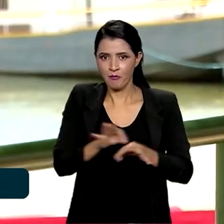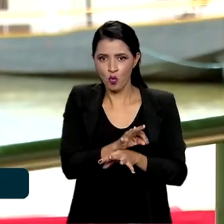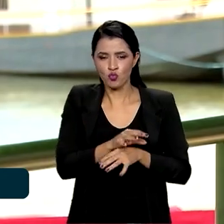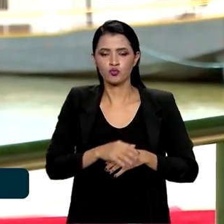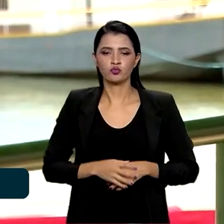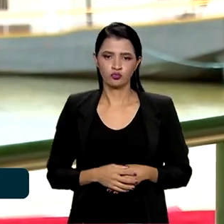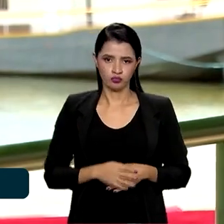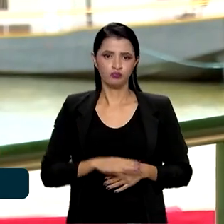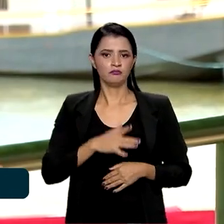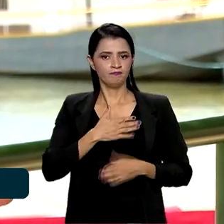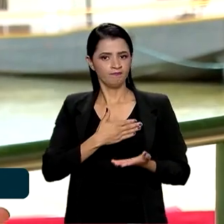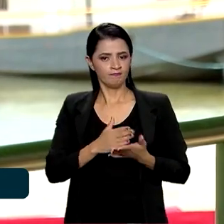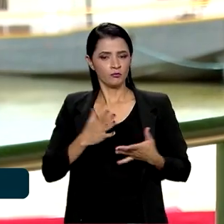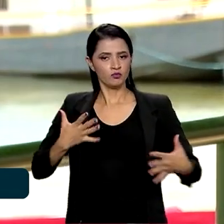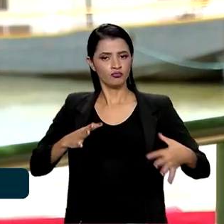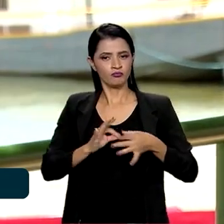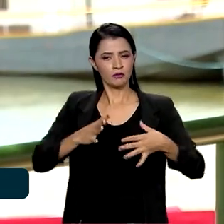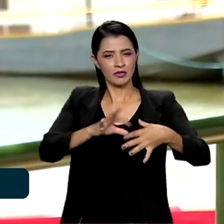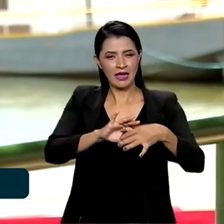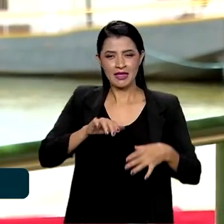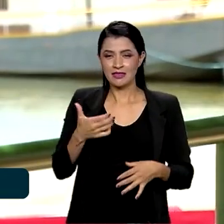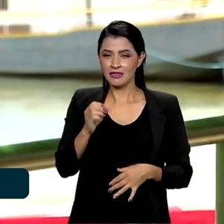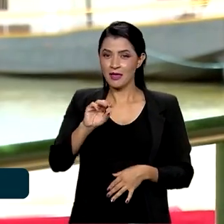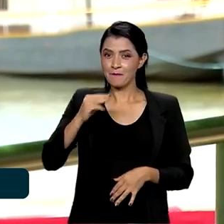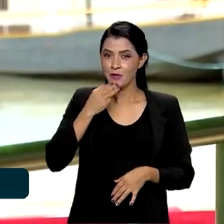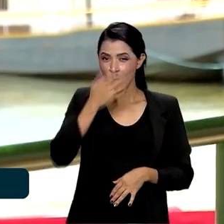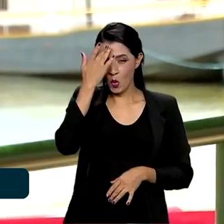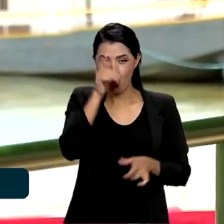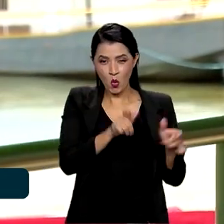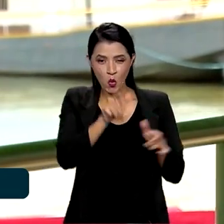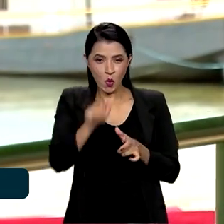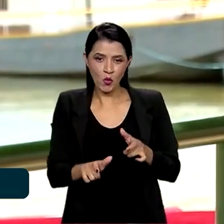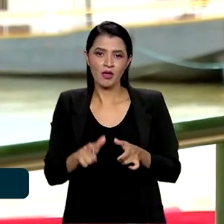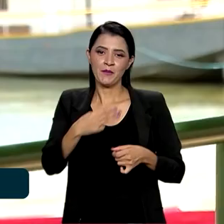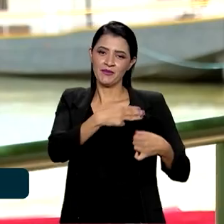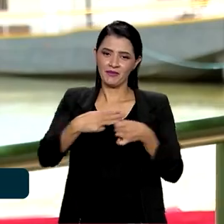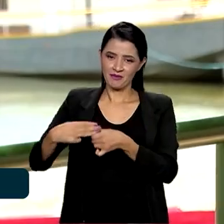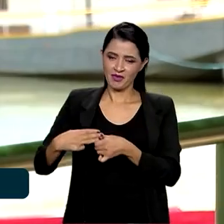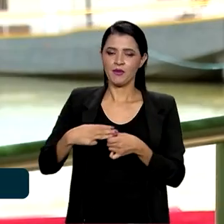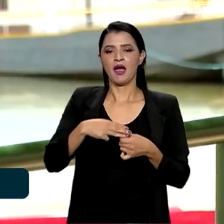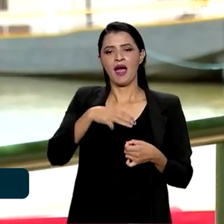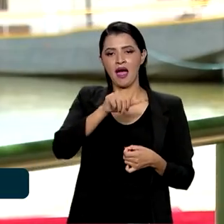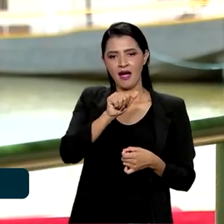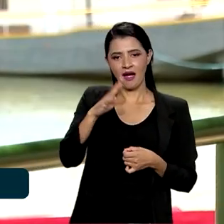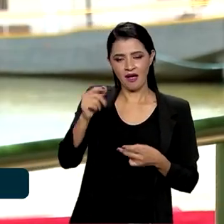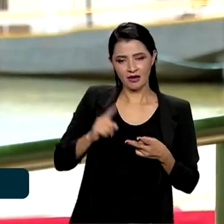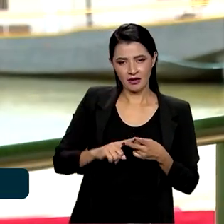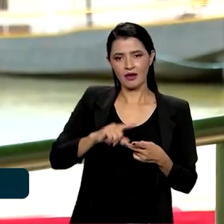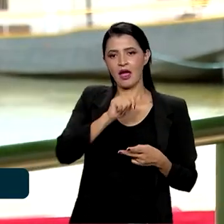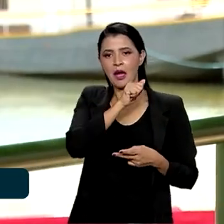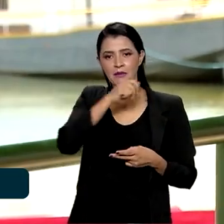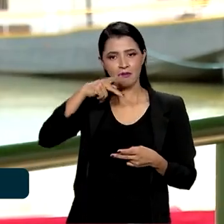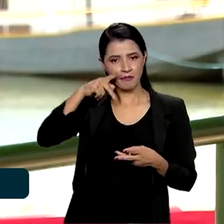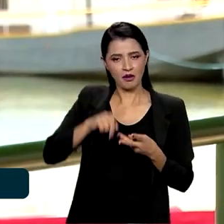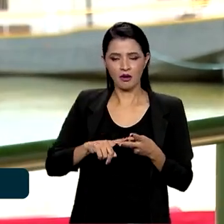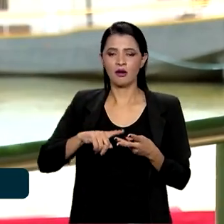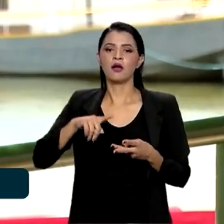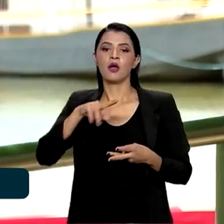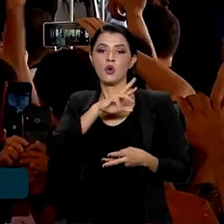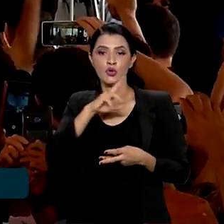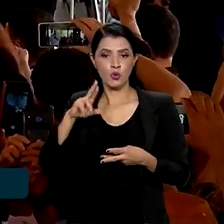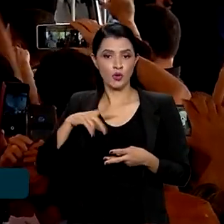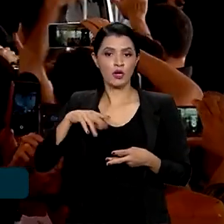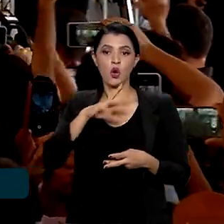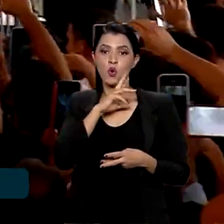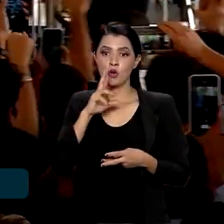vai conectar 10 milhões de brasileiros em municípios do Acre, Amapá, Amazonas, Pará, Rondônia e Roraima.